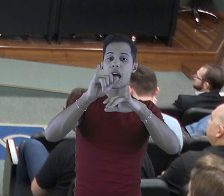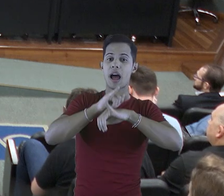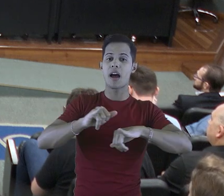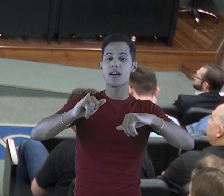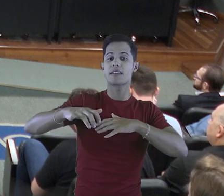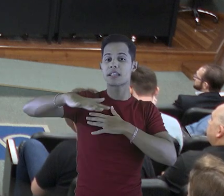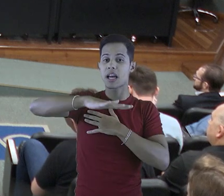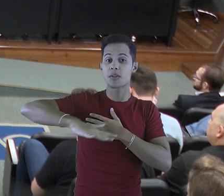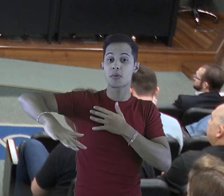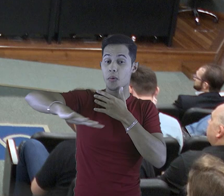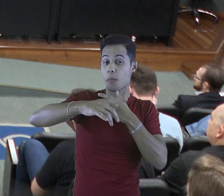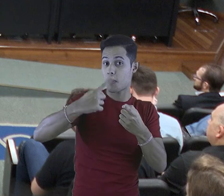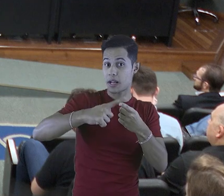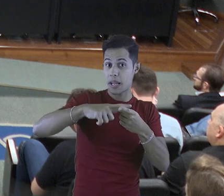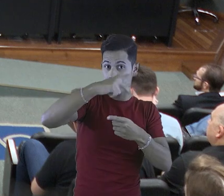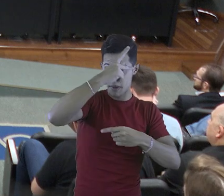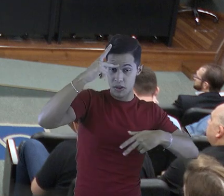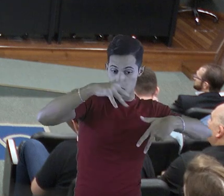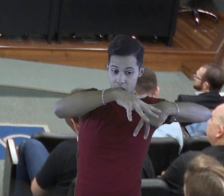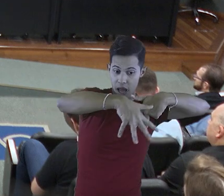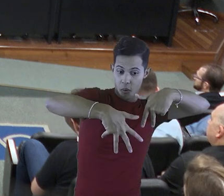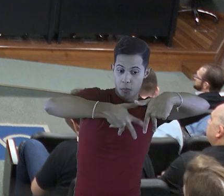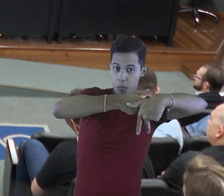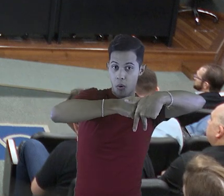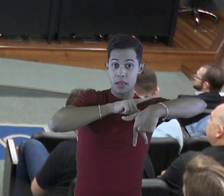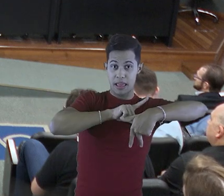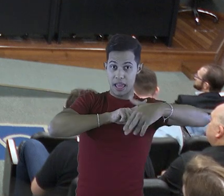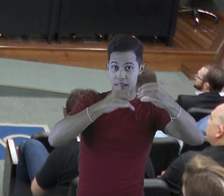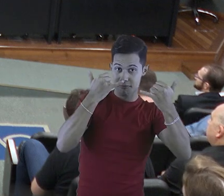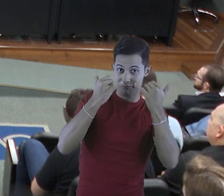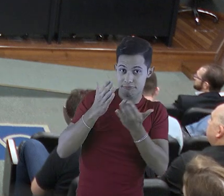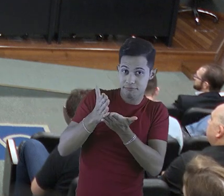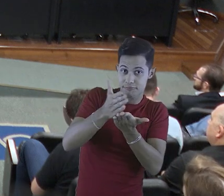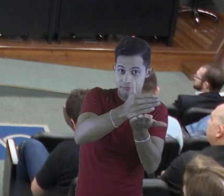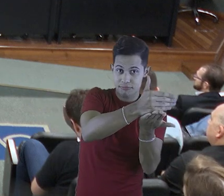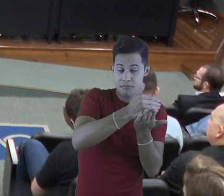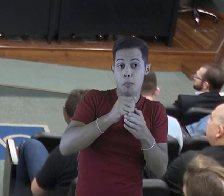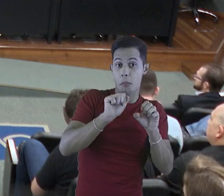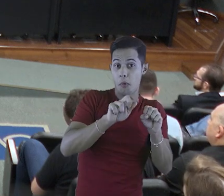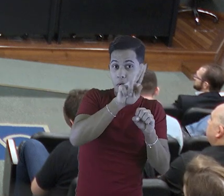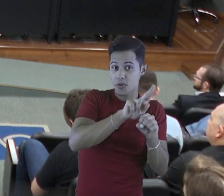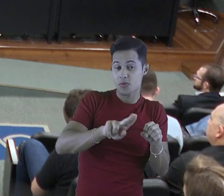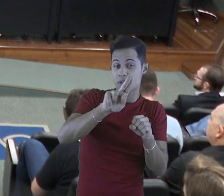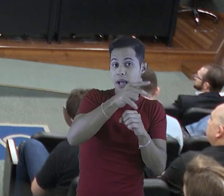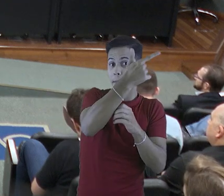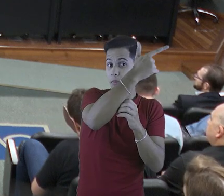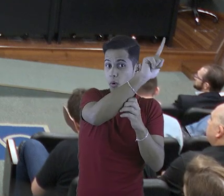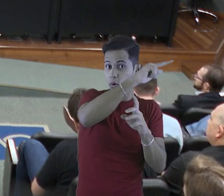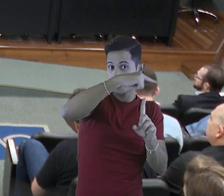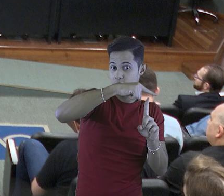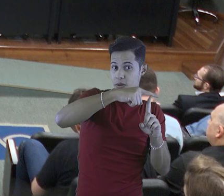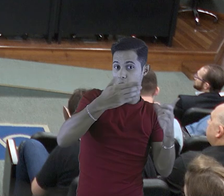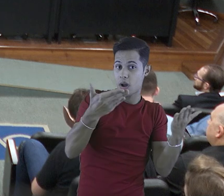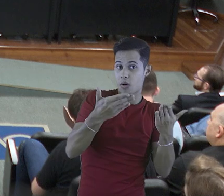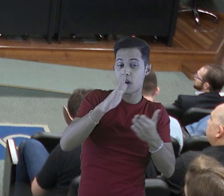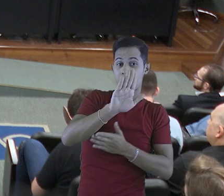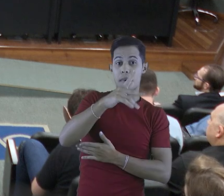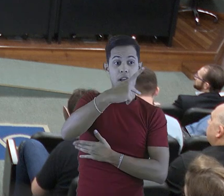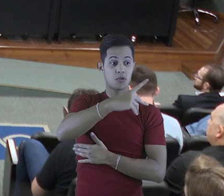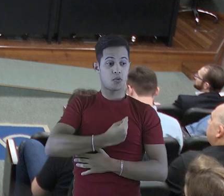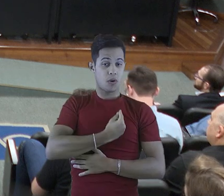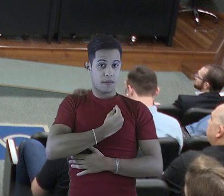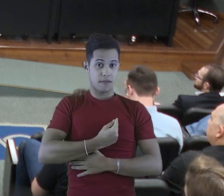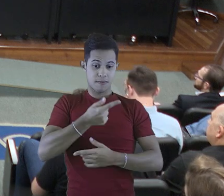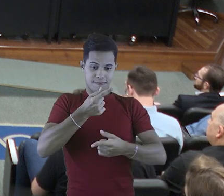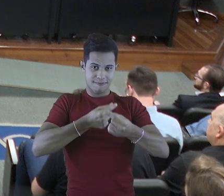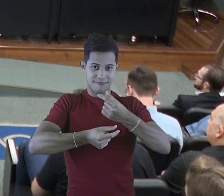dados, porque esse sequestrador tem os dados, pode ser que esses dados sejam usados para outras coisas agora, mas a tua vida financeira está